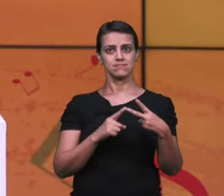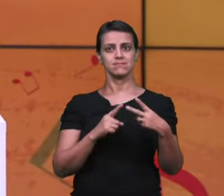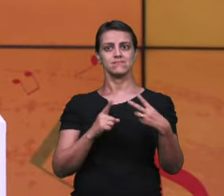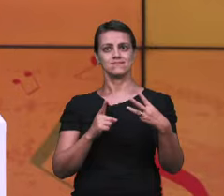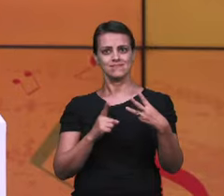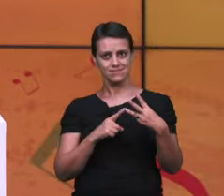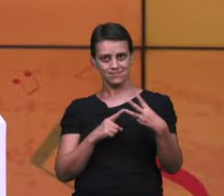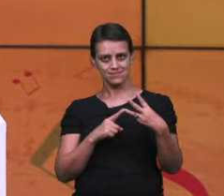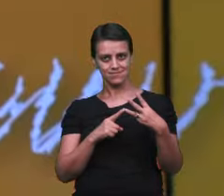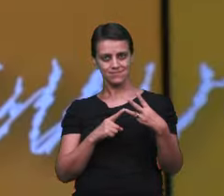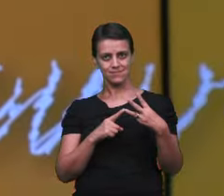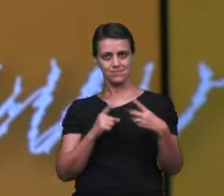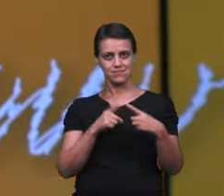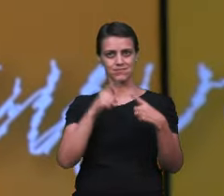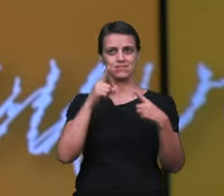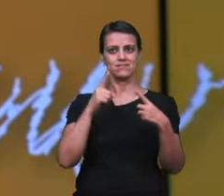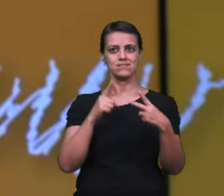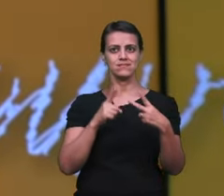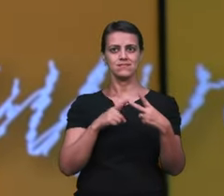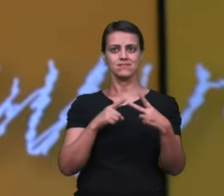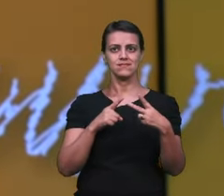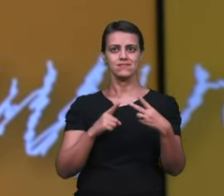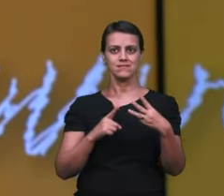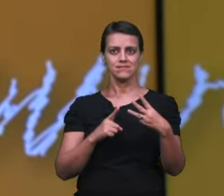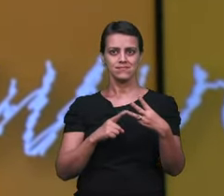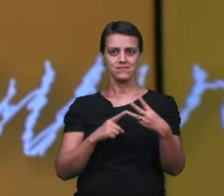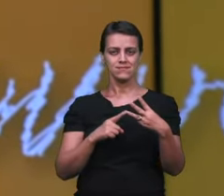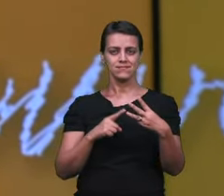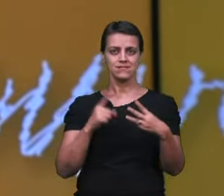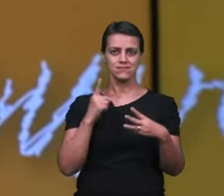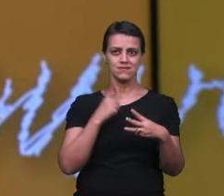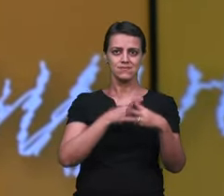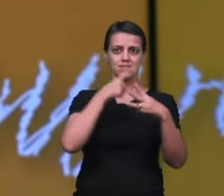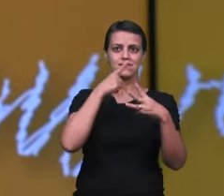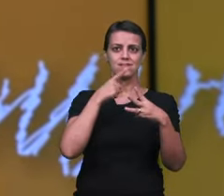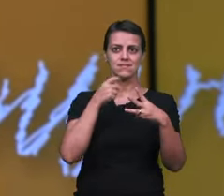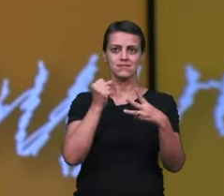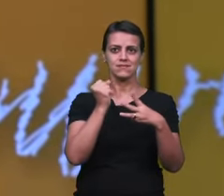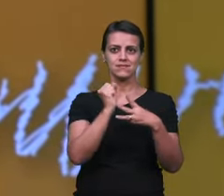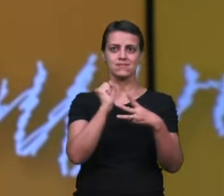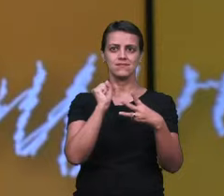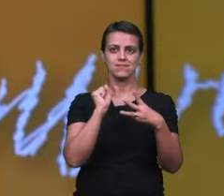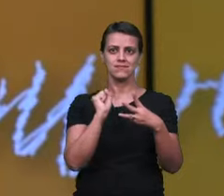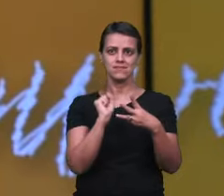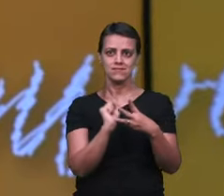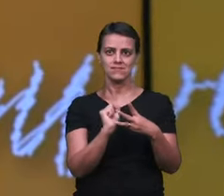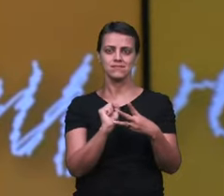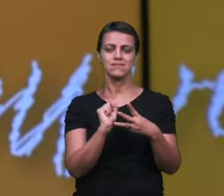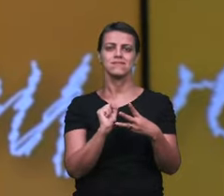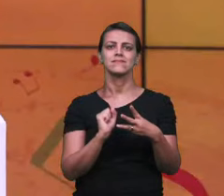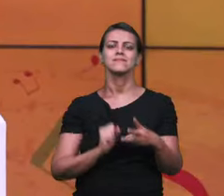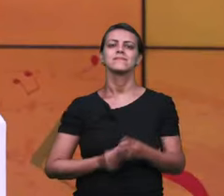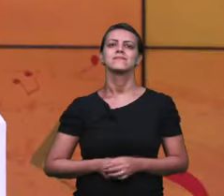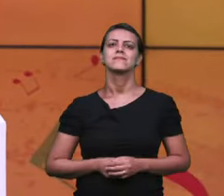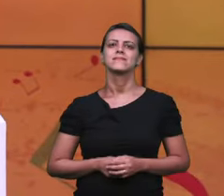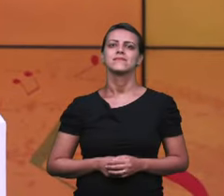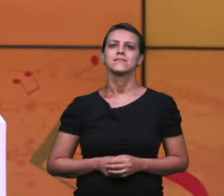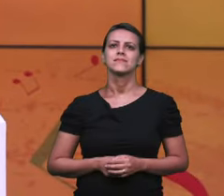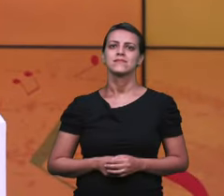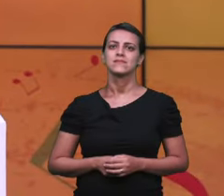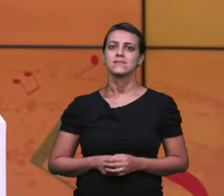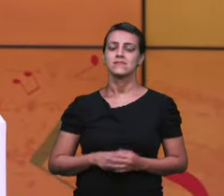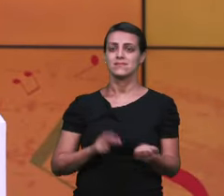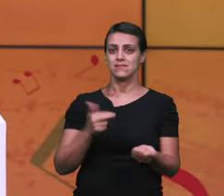dois, três. Um, dois, três. Um, dois, três. No